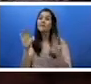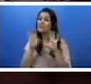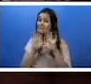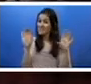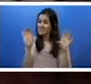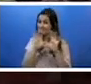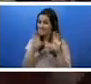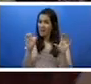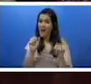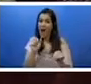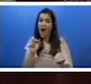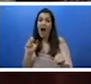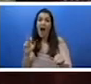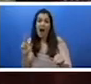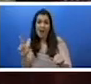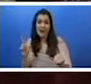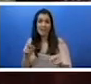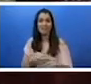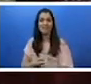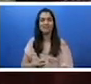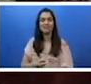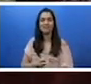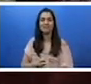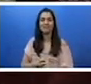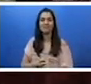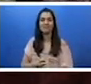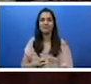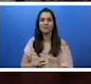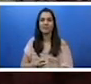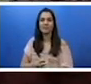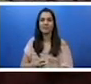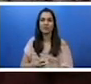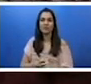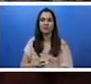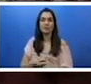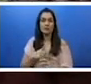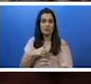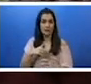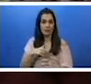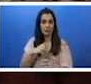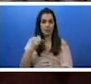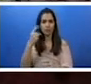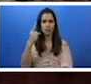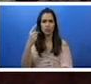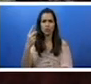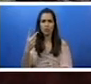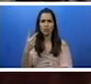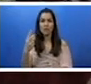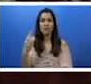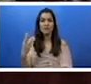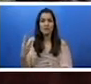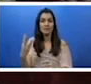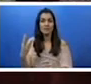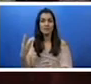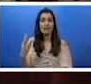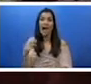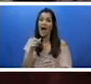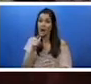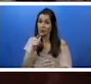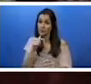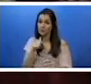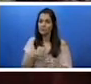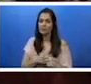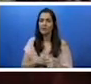Ele vai para o ar. Então, ele é no ar. Então, nós temos na água 1, 2, 3.